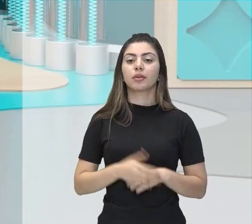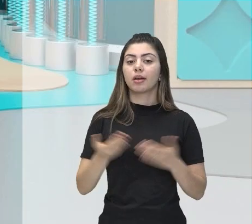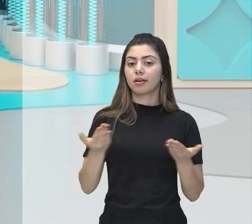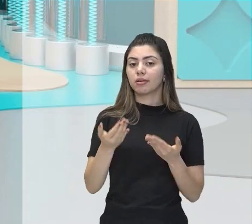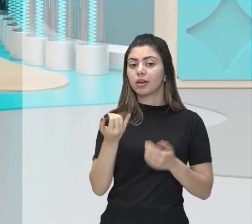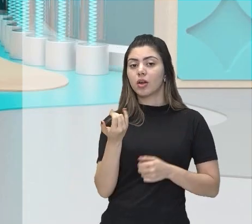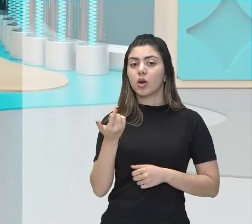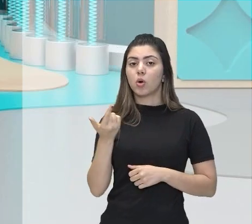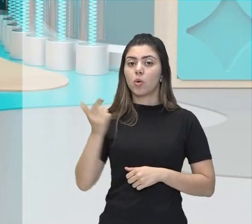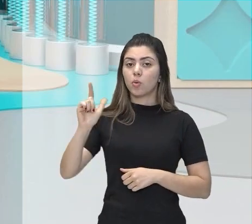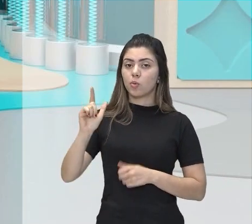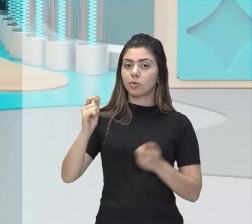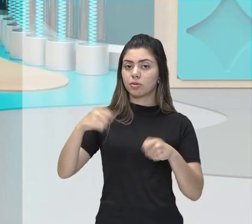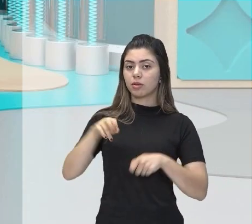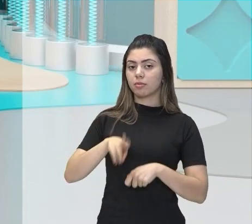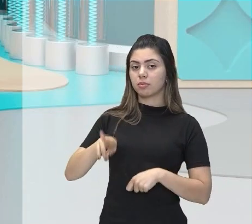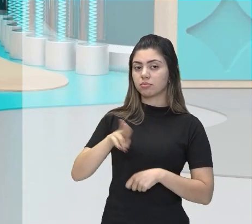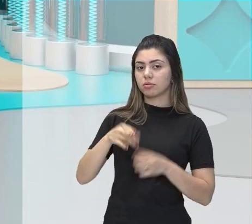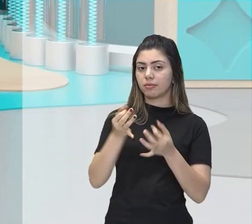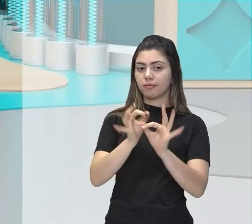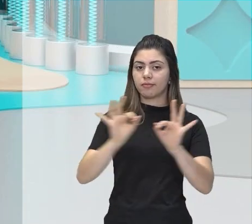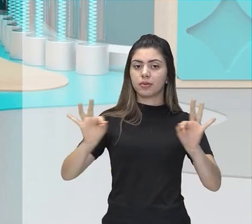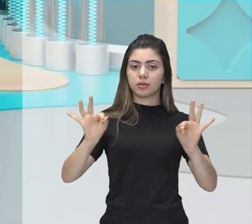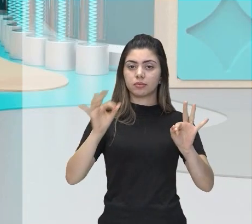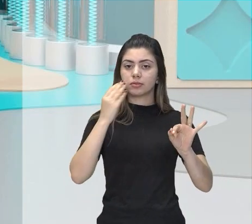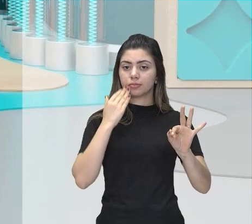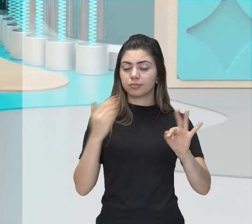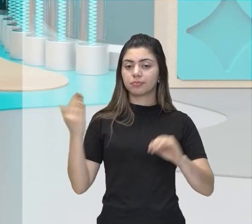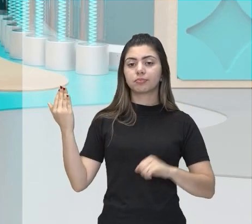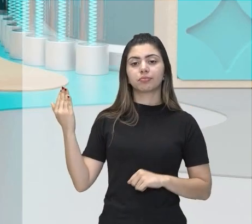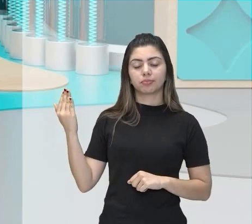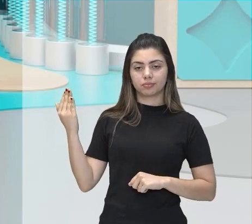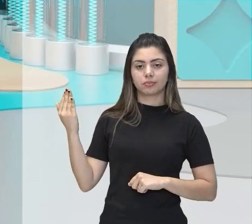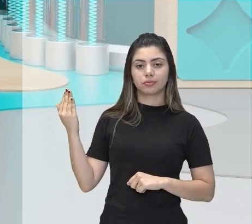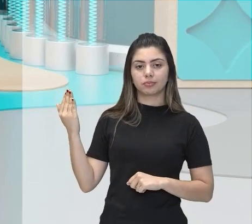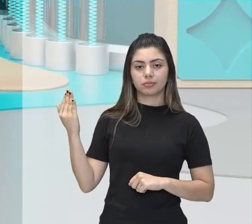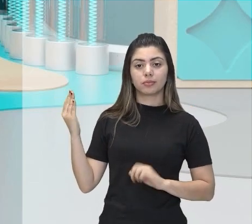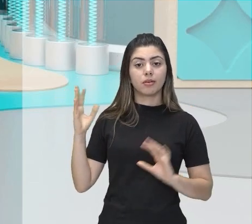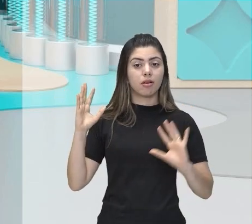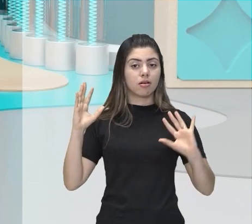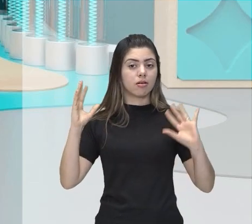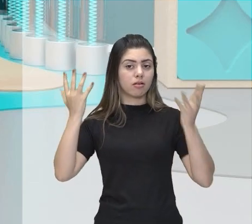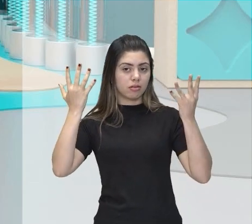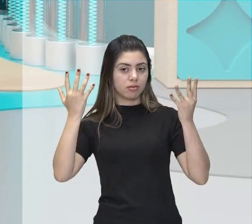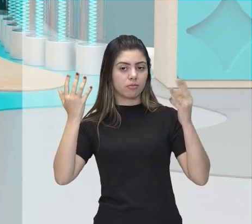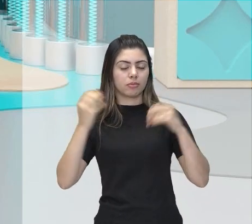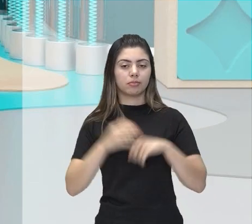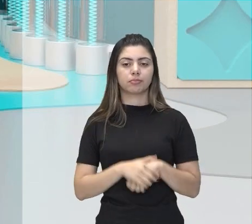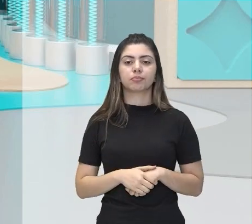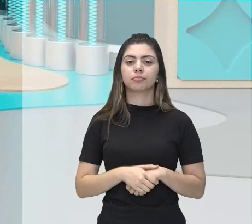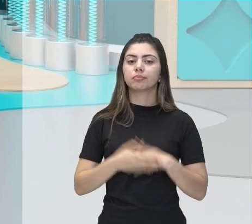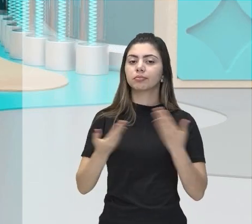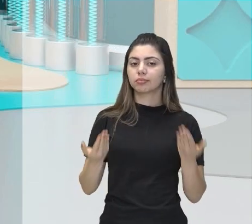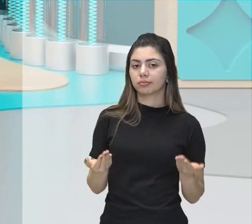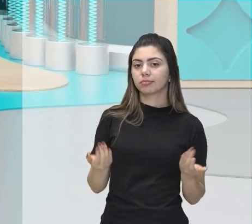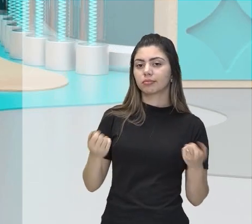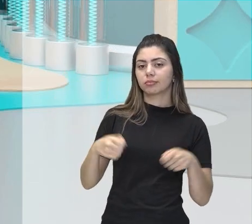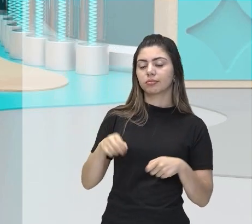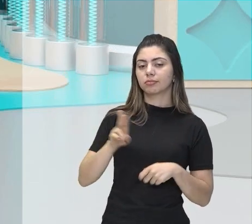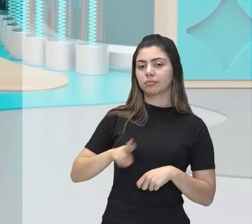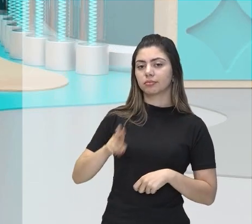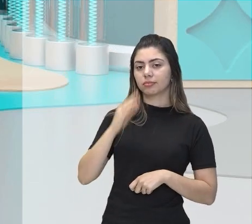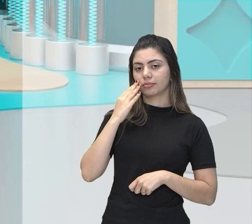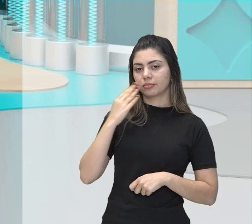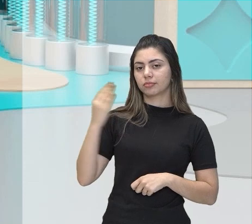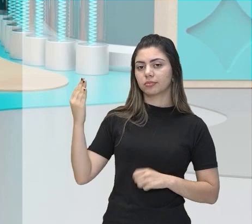uma situação que é para previsões. Então, temos aí, it will snow